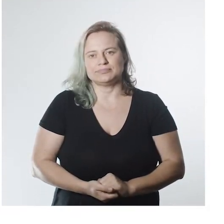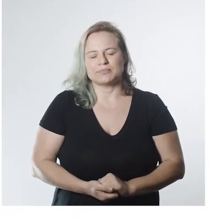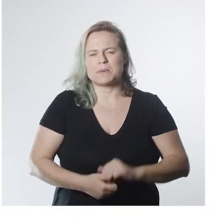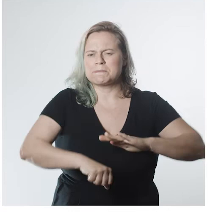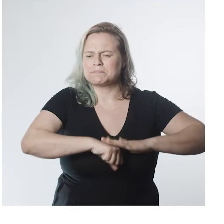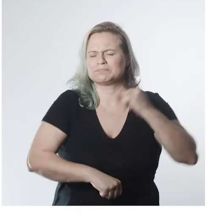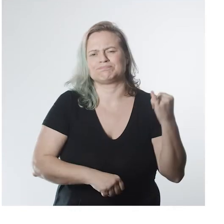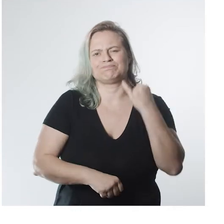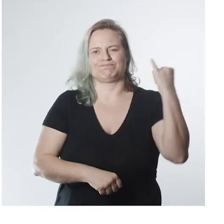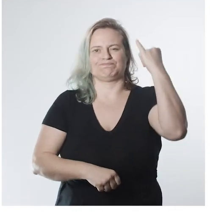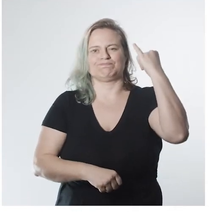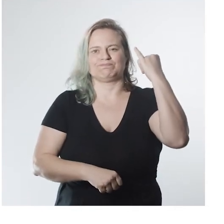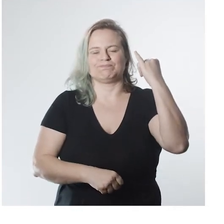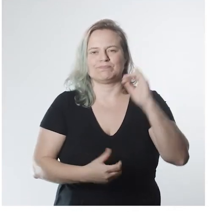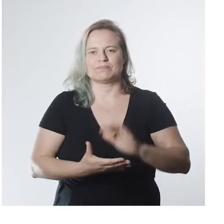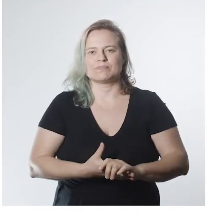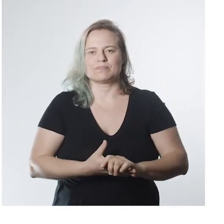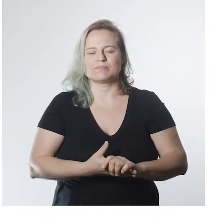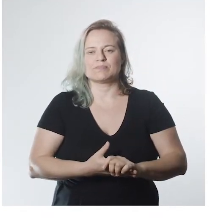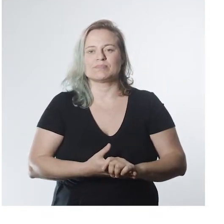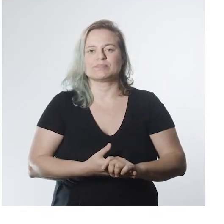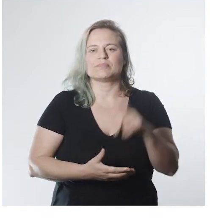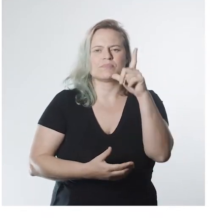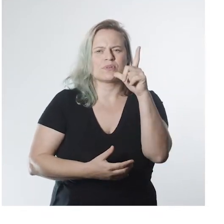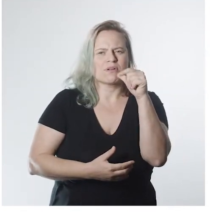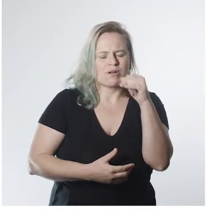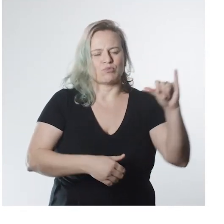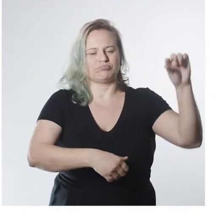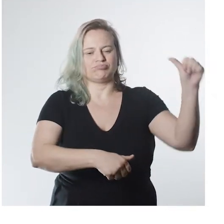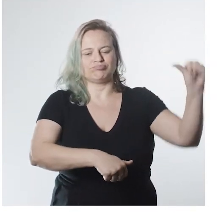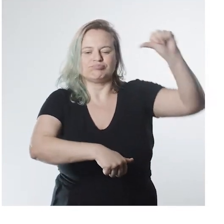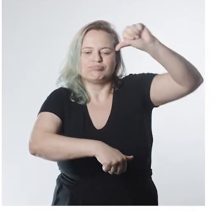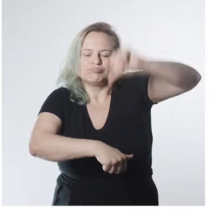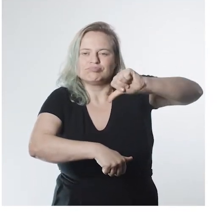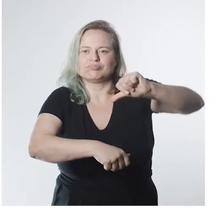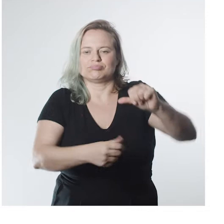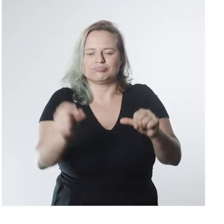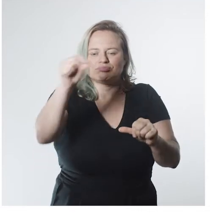O importante é ir pingando e raspando esse fundo,